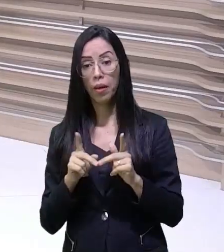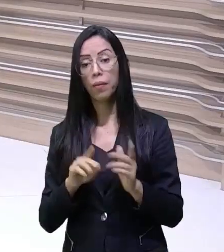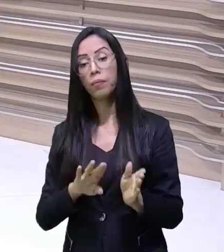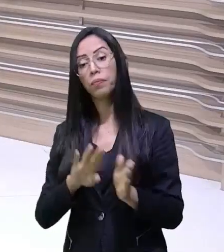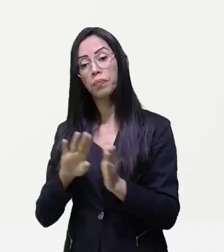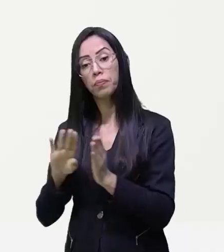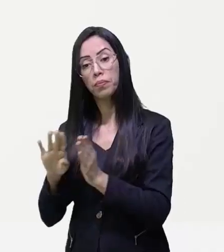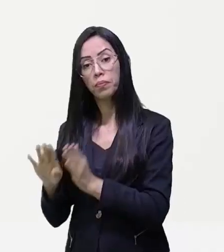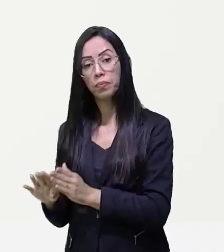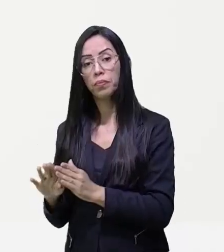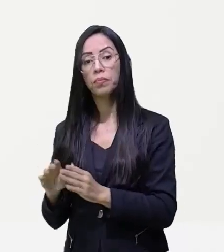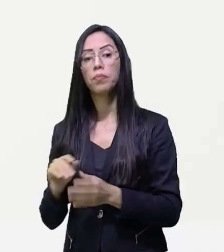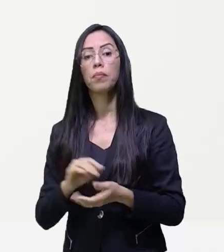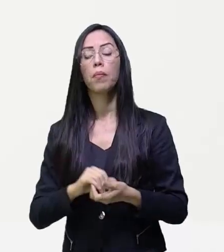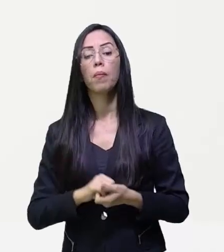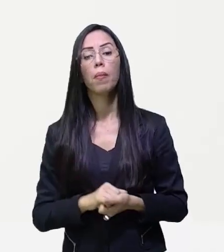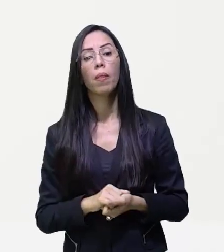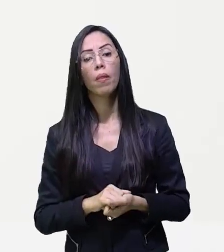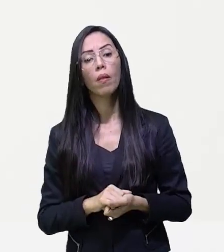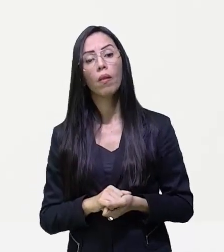exemplo.